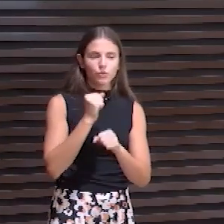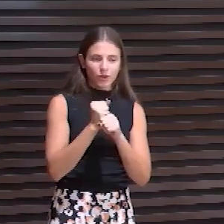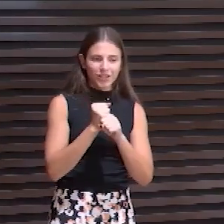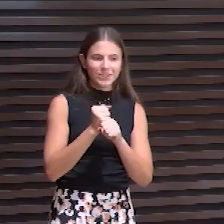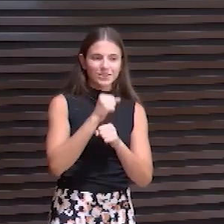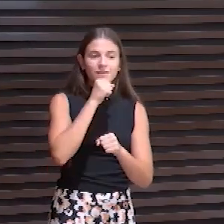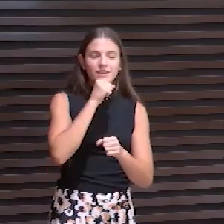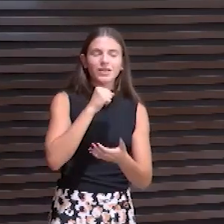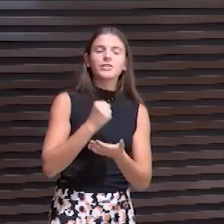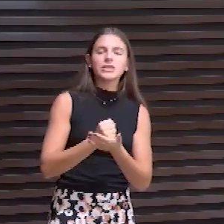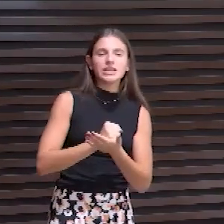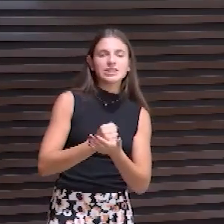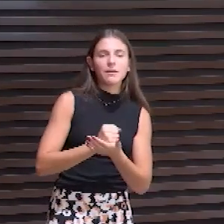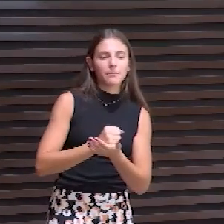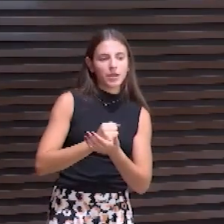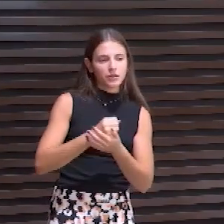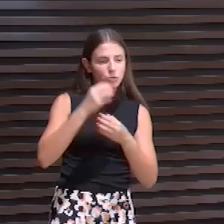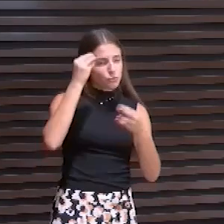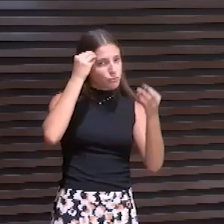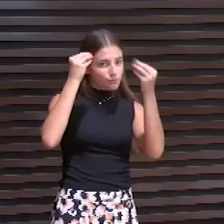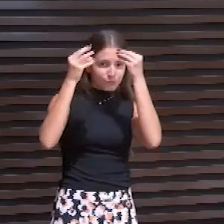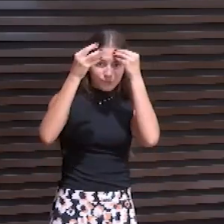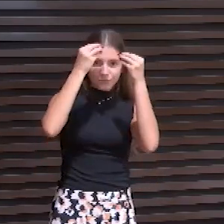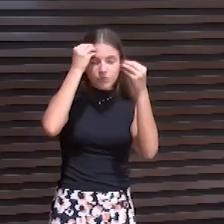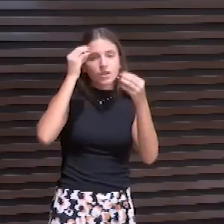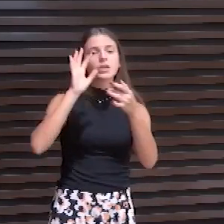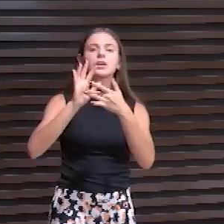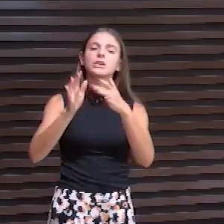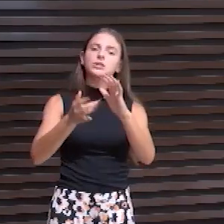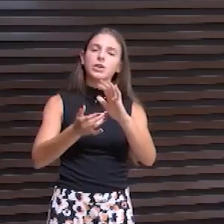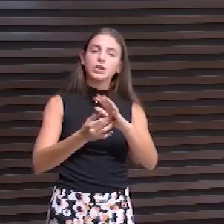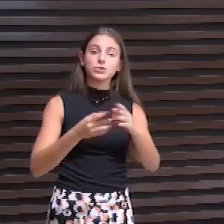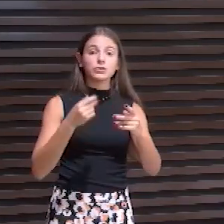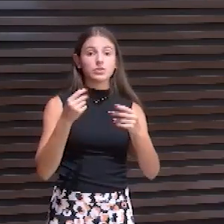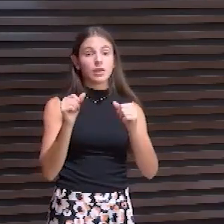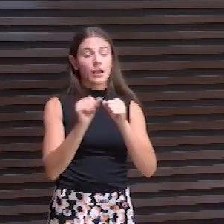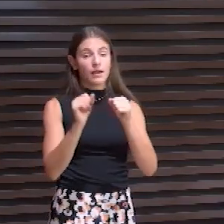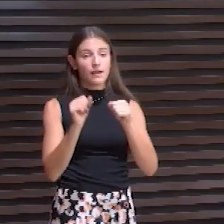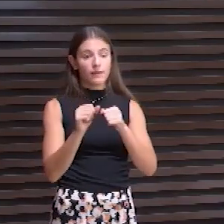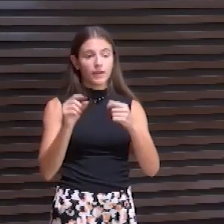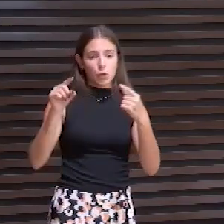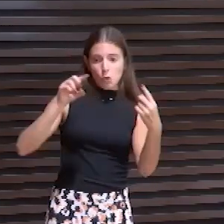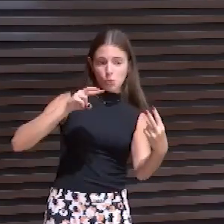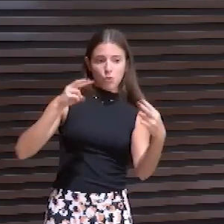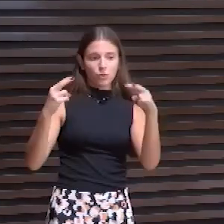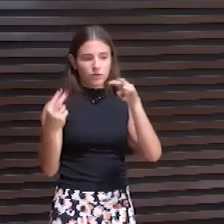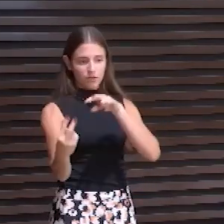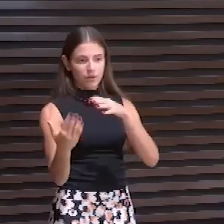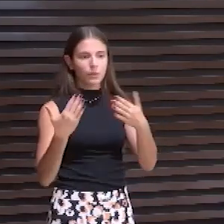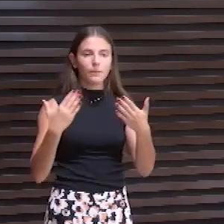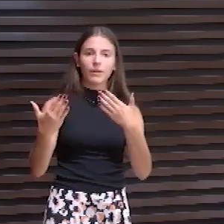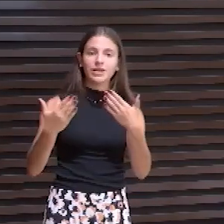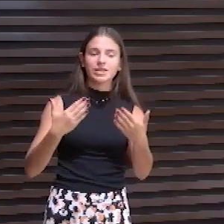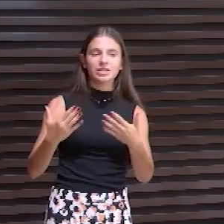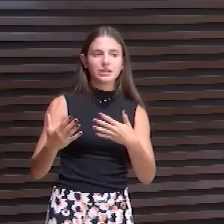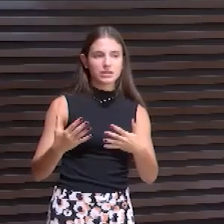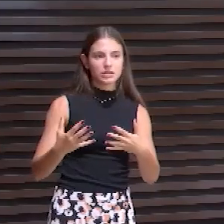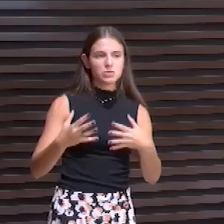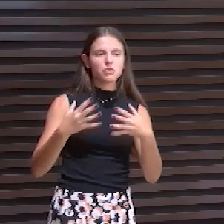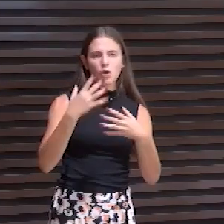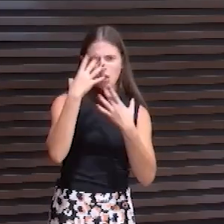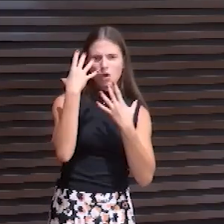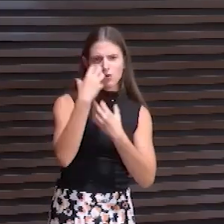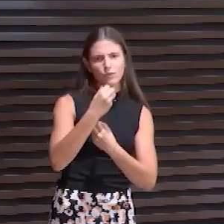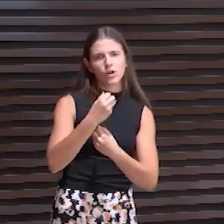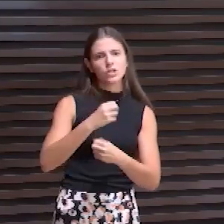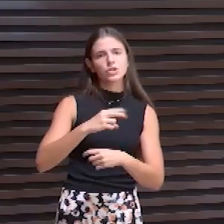dizendo. E aí Jesus ele começa aqui a fazer um contraste tremendo, usando dois exemplos de narrativas que se